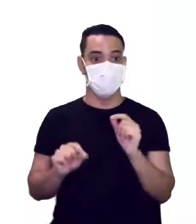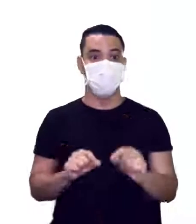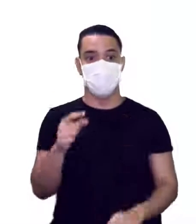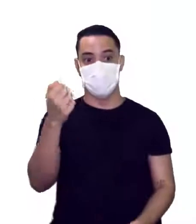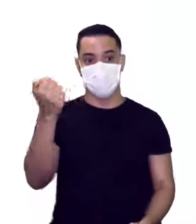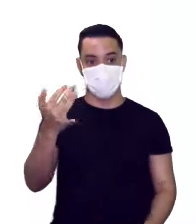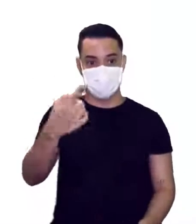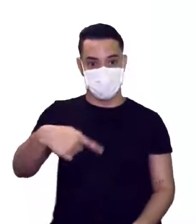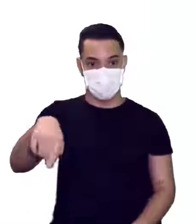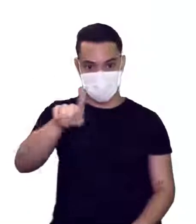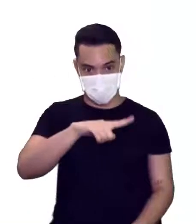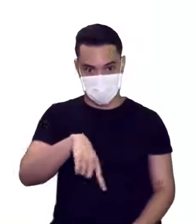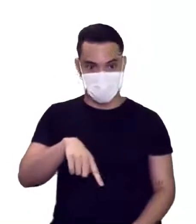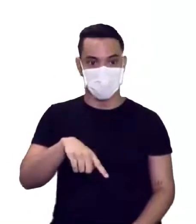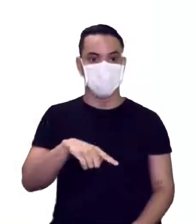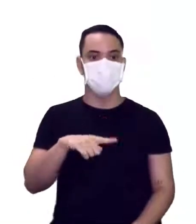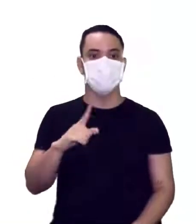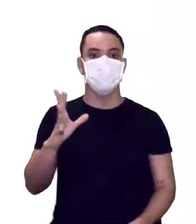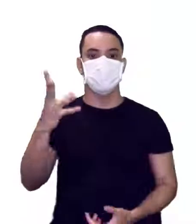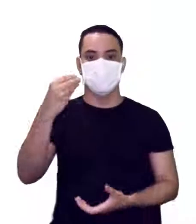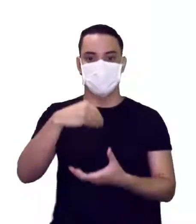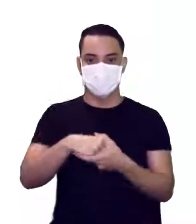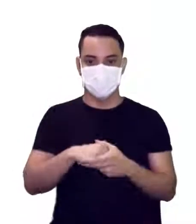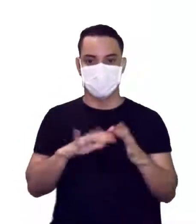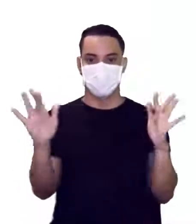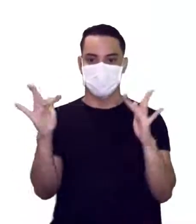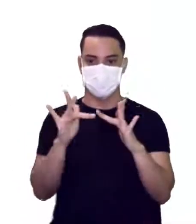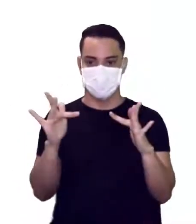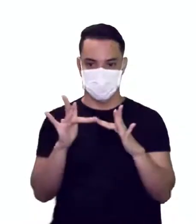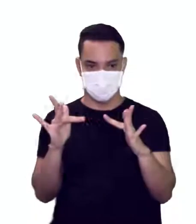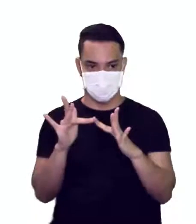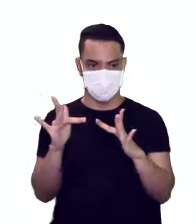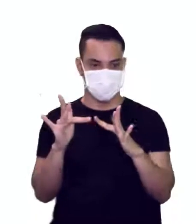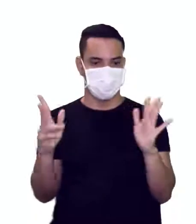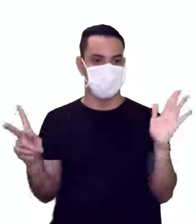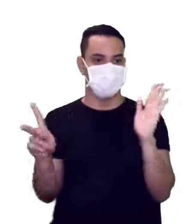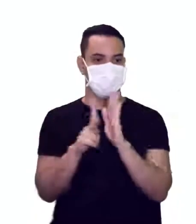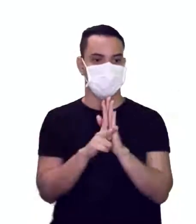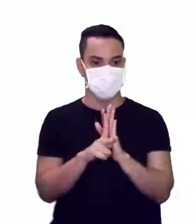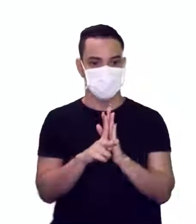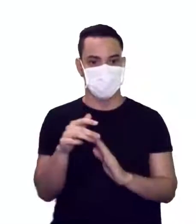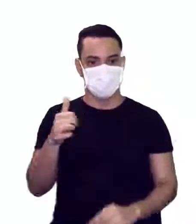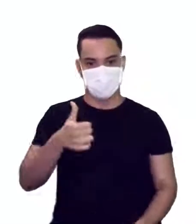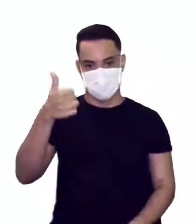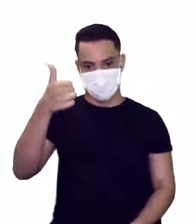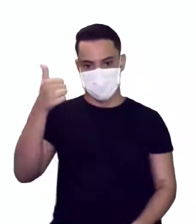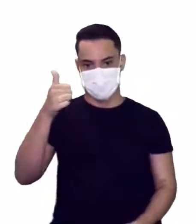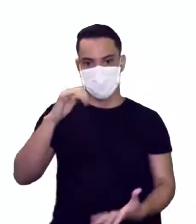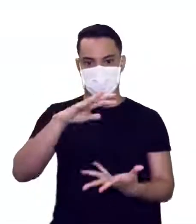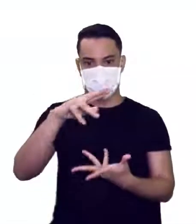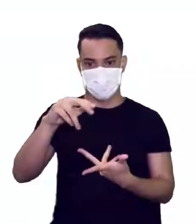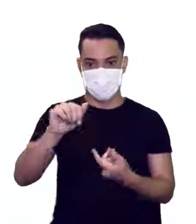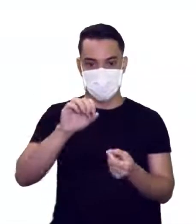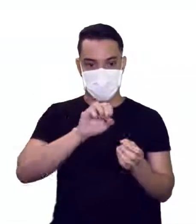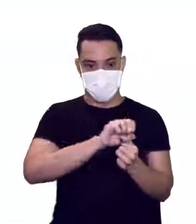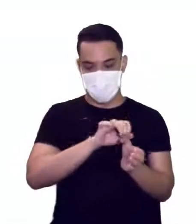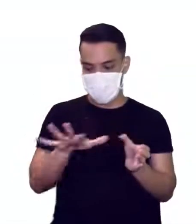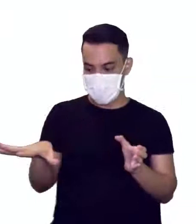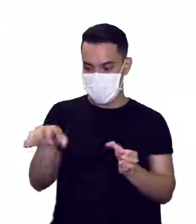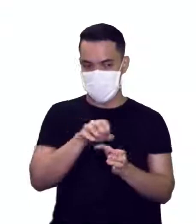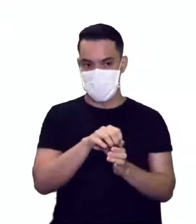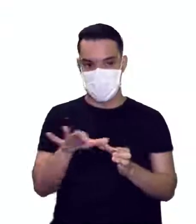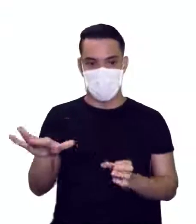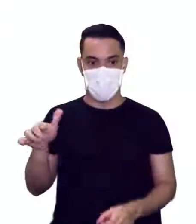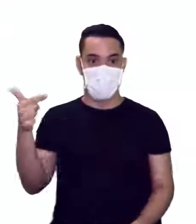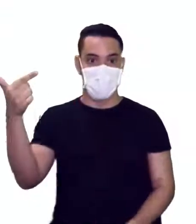vocês? Ao serem colocadas em contato, parte da carga da primeira esfera será transferida para